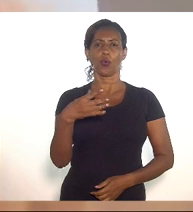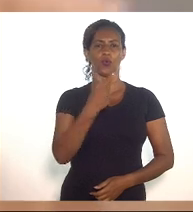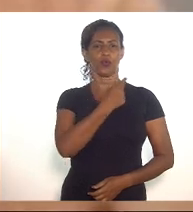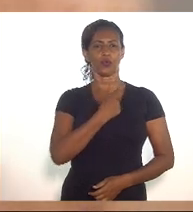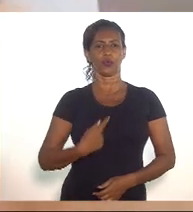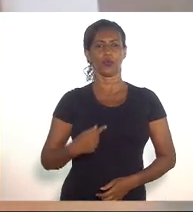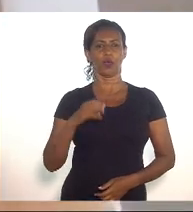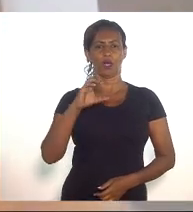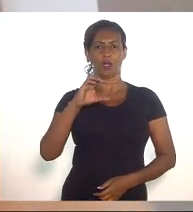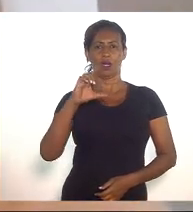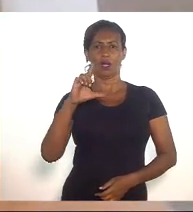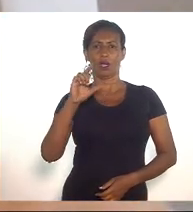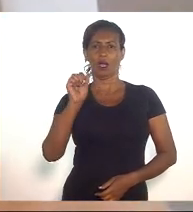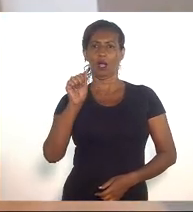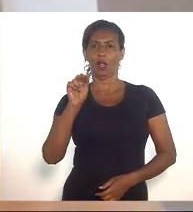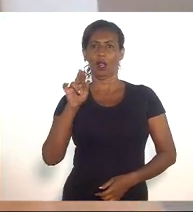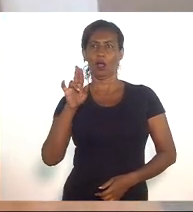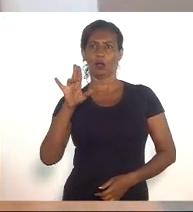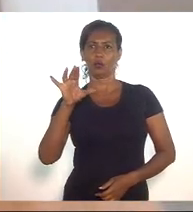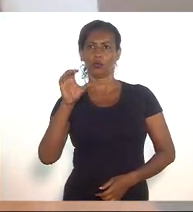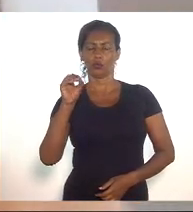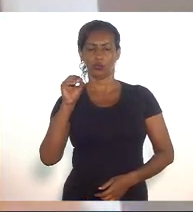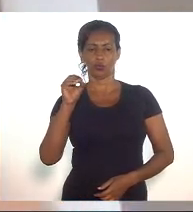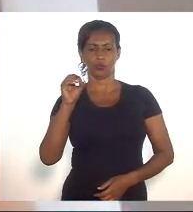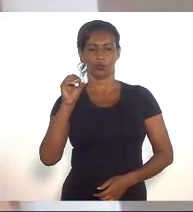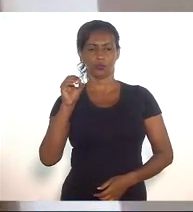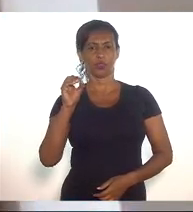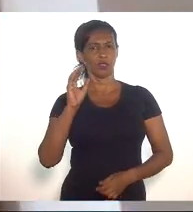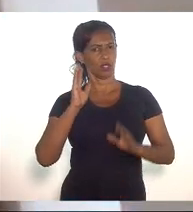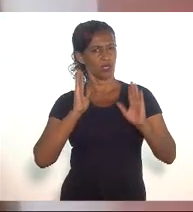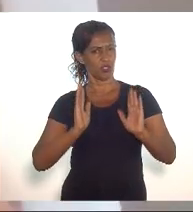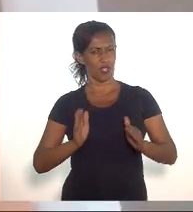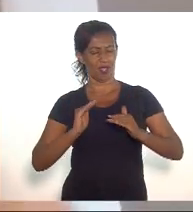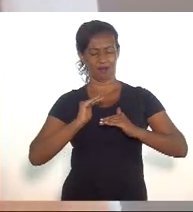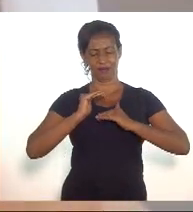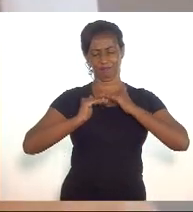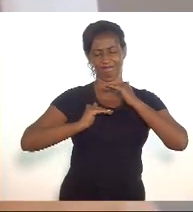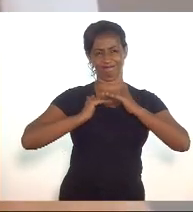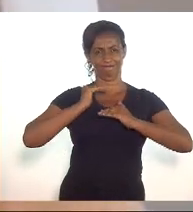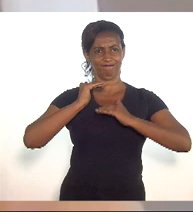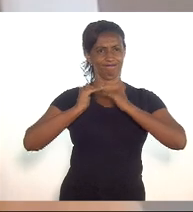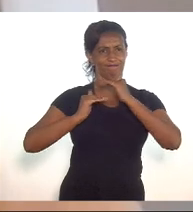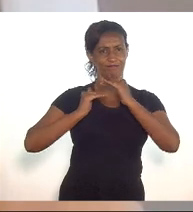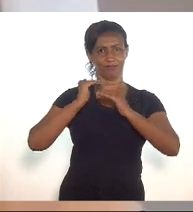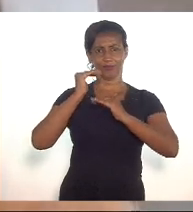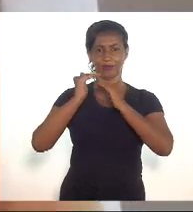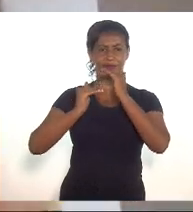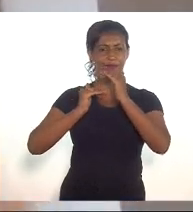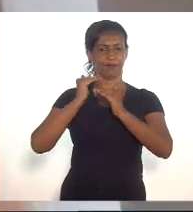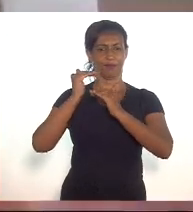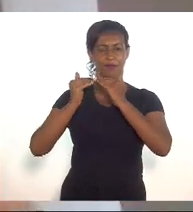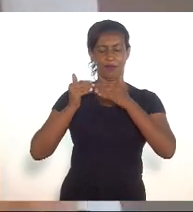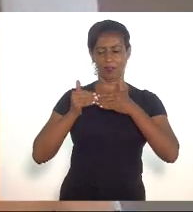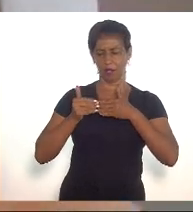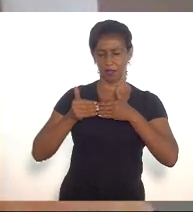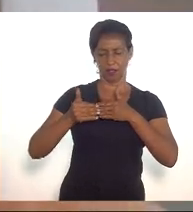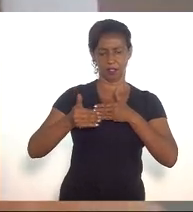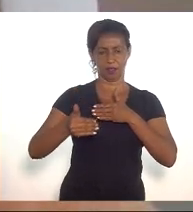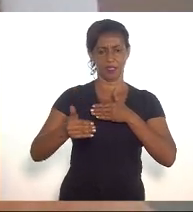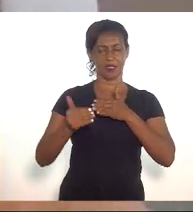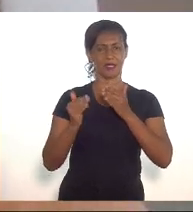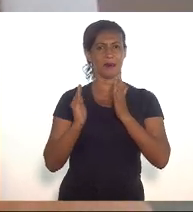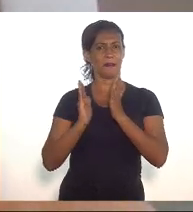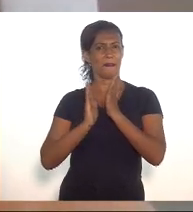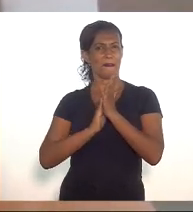exercício Cláudio Castro, e que já vem num processo de construção nesse mandato dos